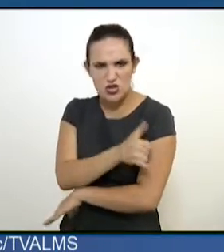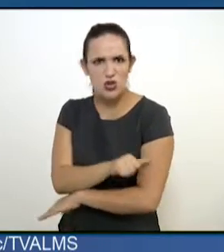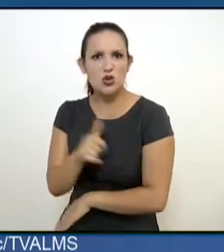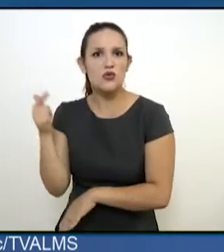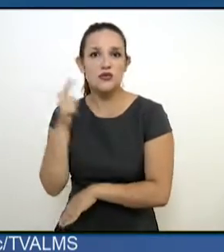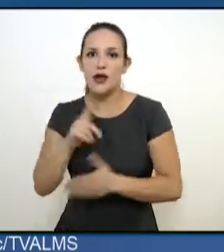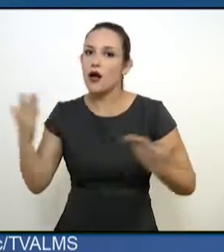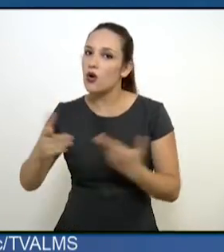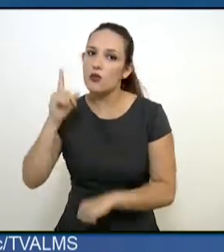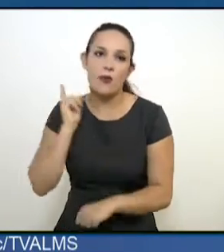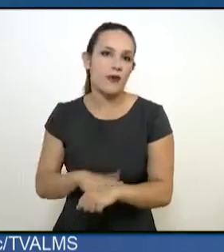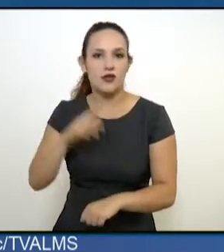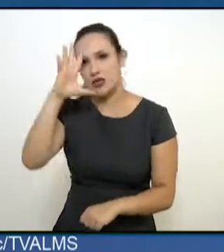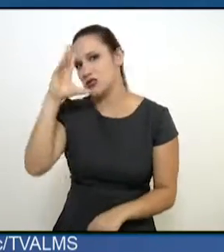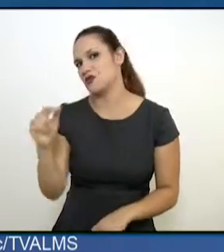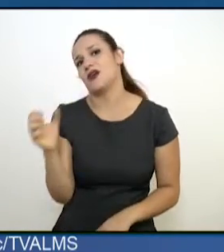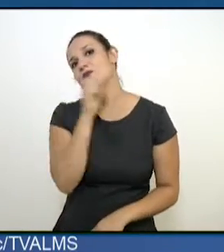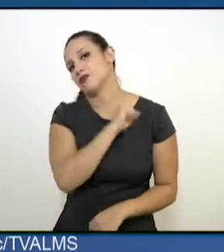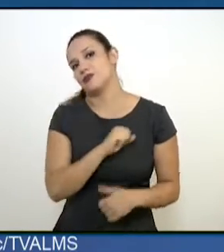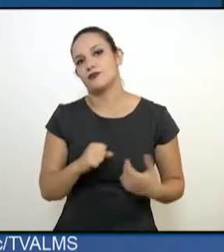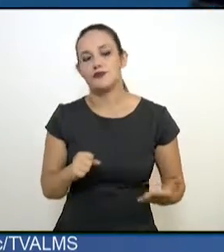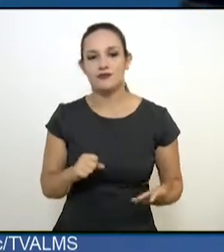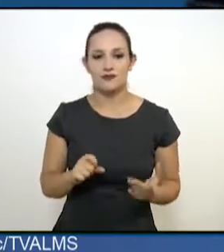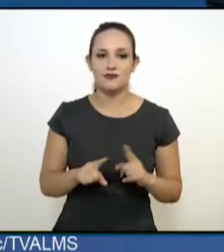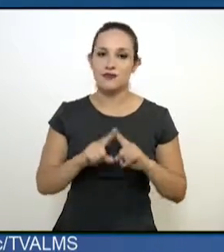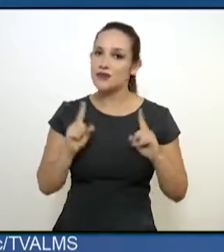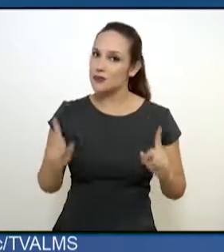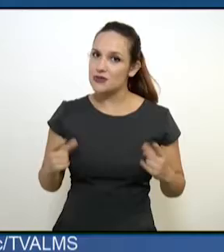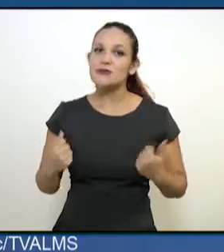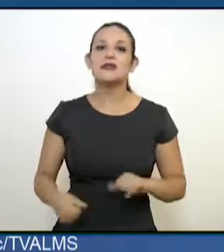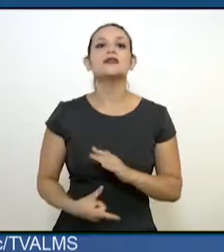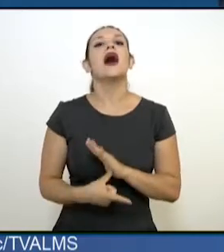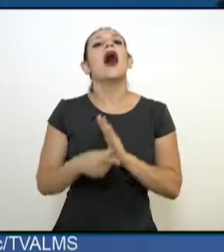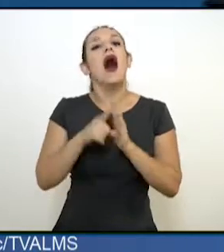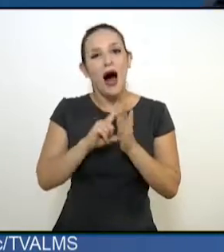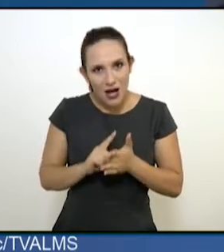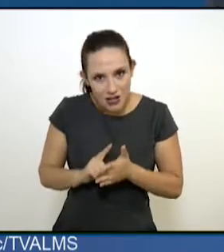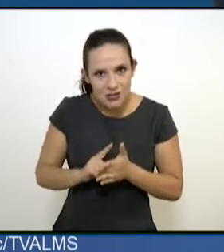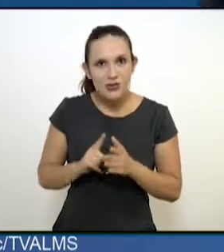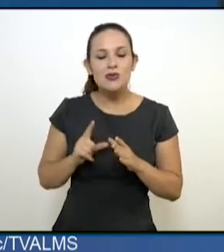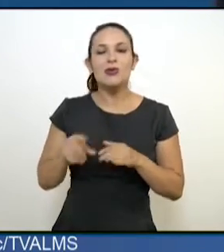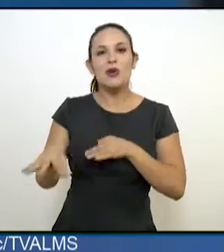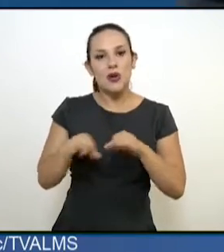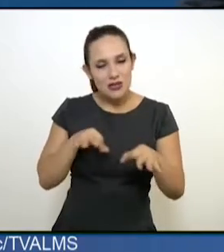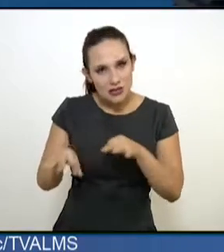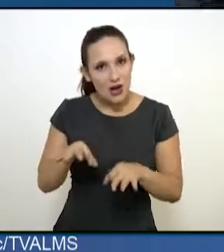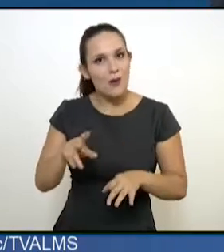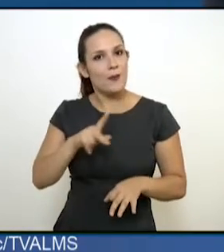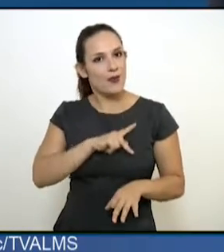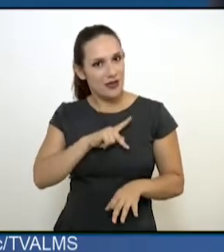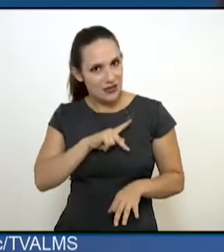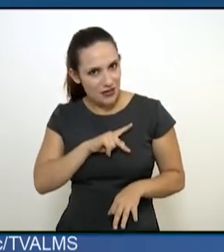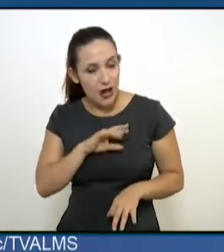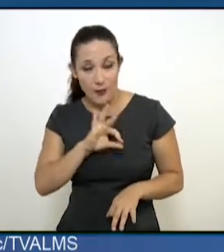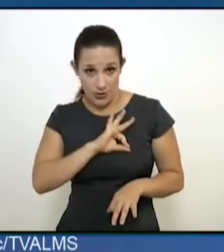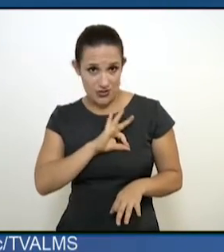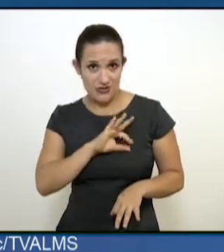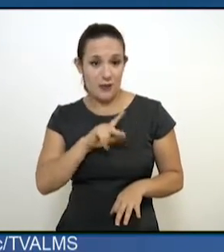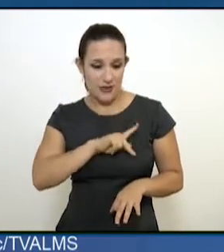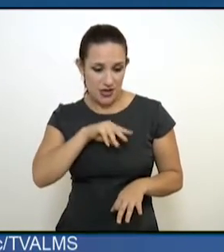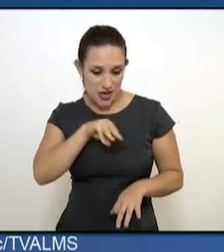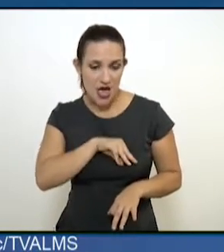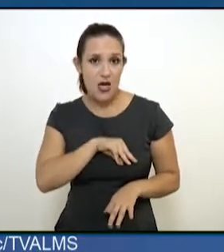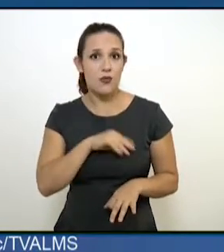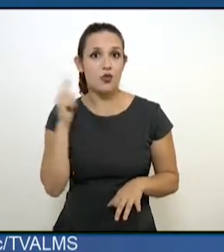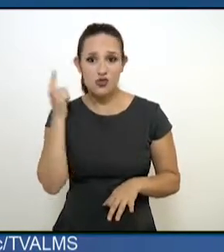do imediatismo, surtir resultado, mas haja investimento da Polícia Civil e na Polícia Militar para que, saindo do Exército,